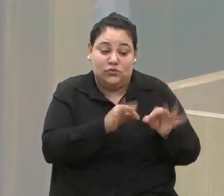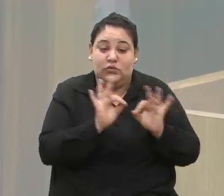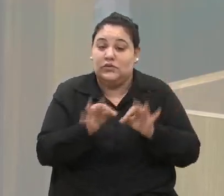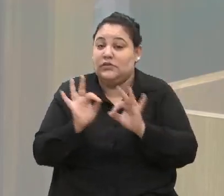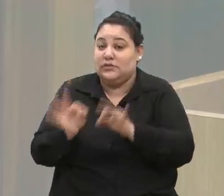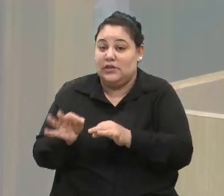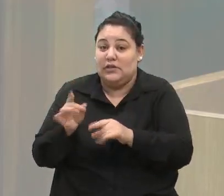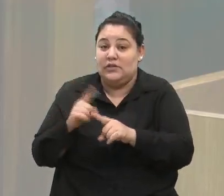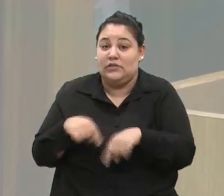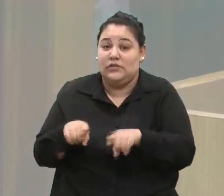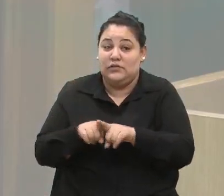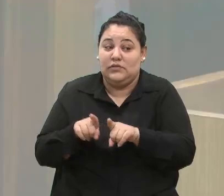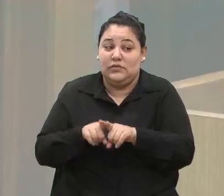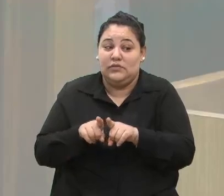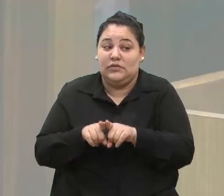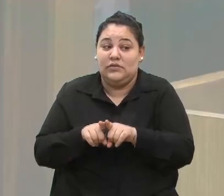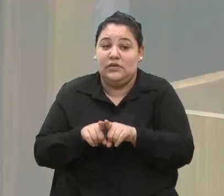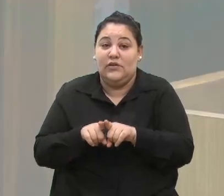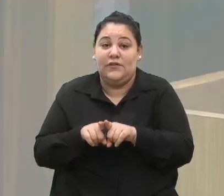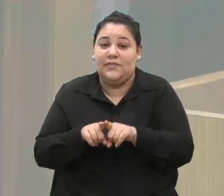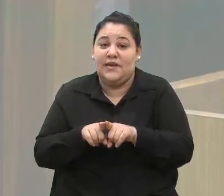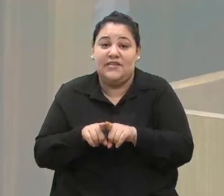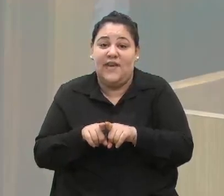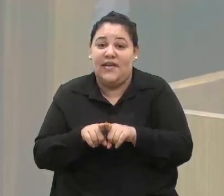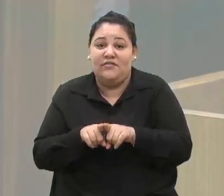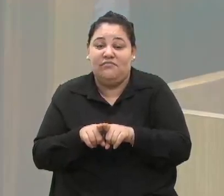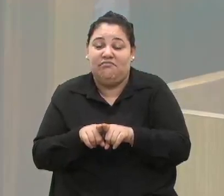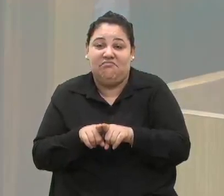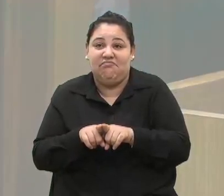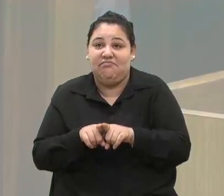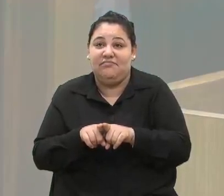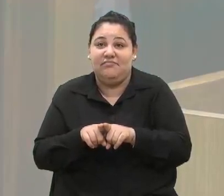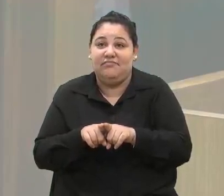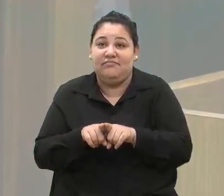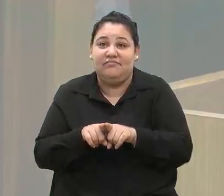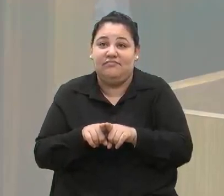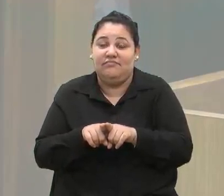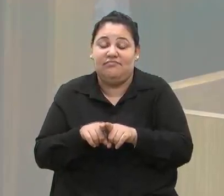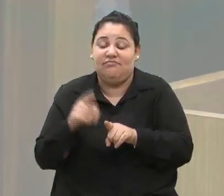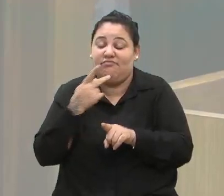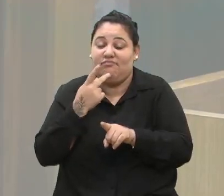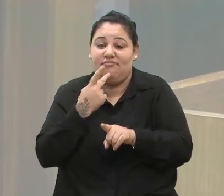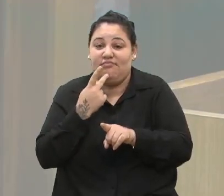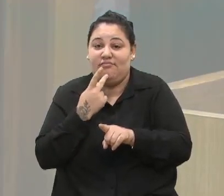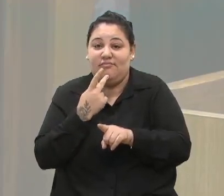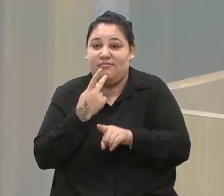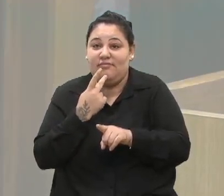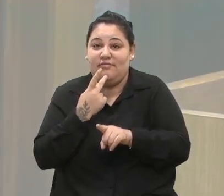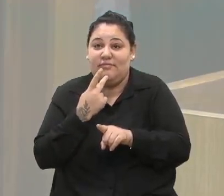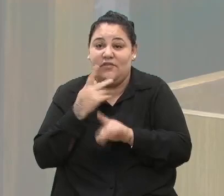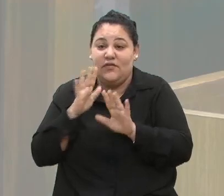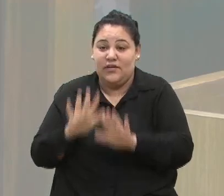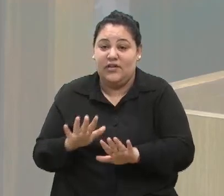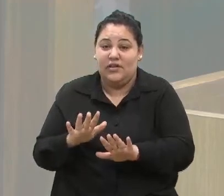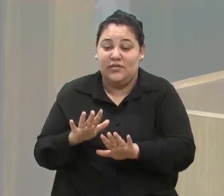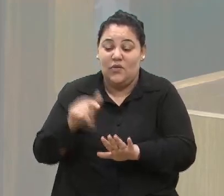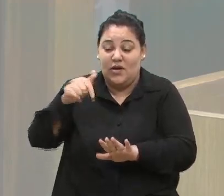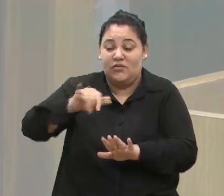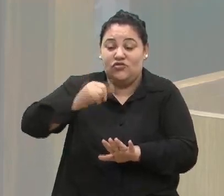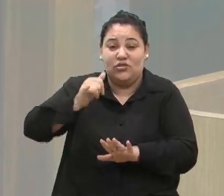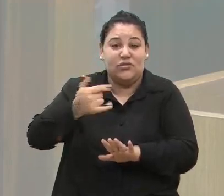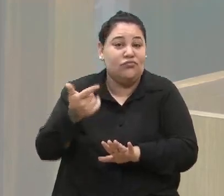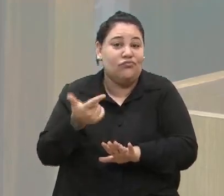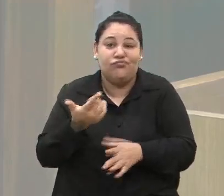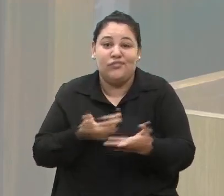etc. Aquela empresa que assumiu de forma tampão, vocês lembram, né? Nós ficamos nos primeiros dias de janeiro